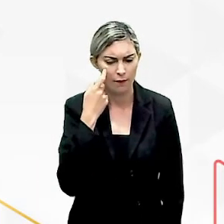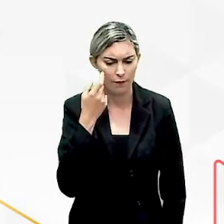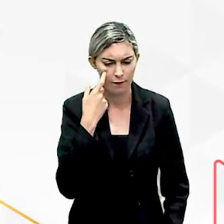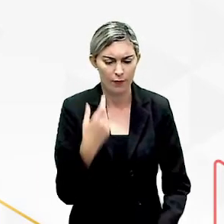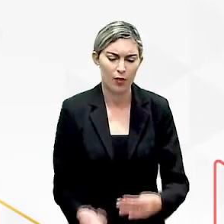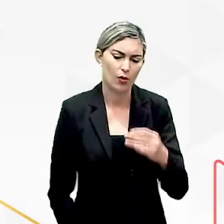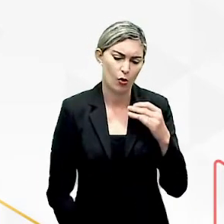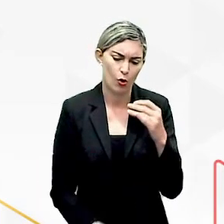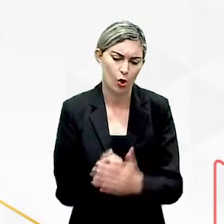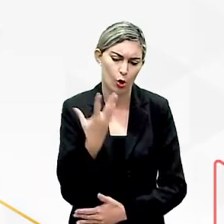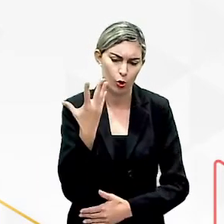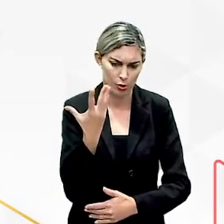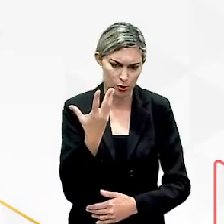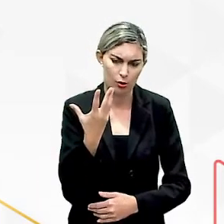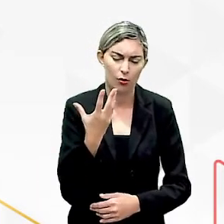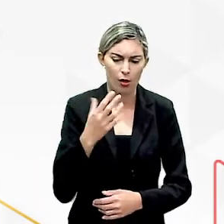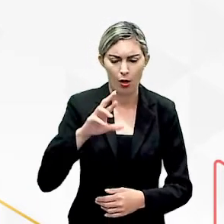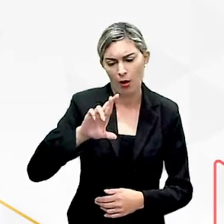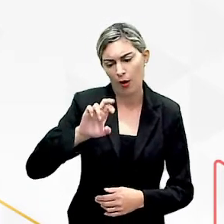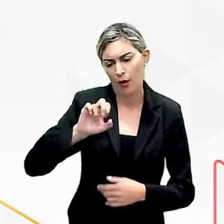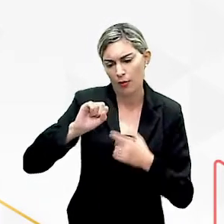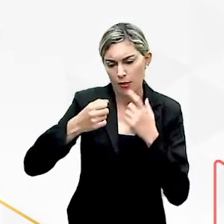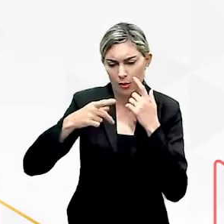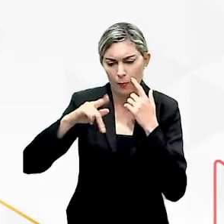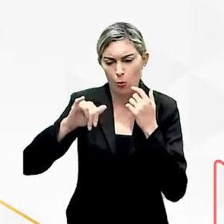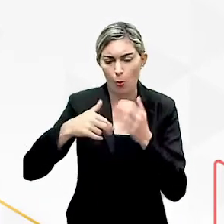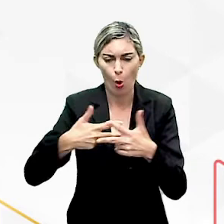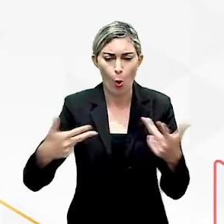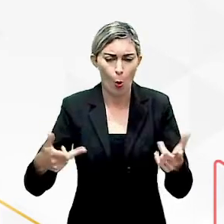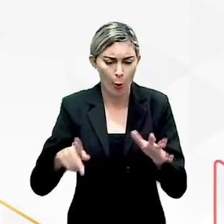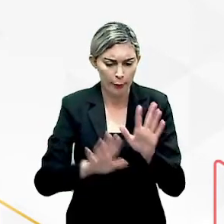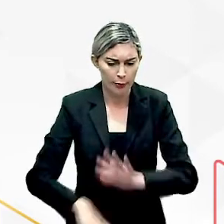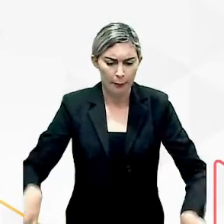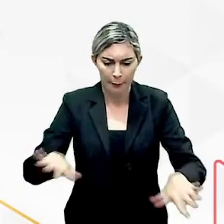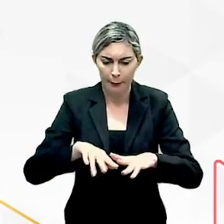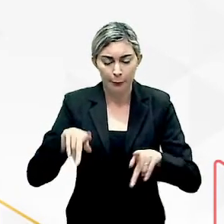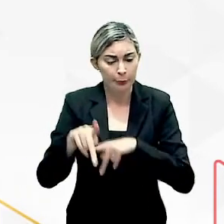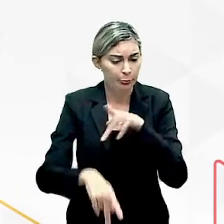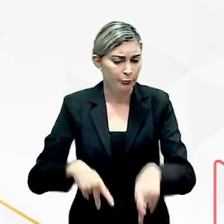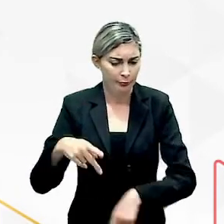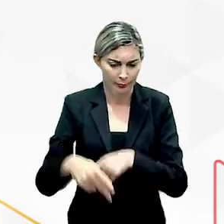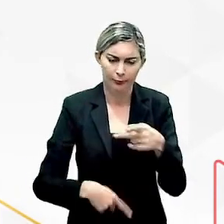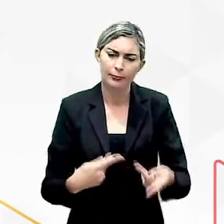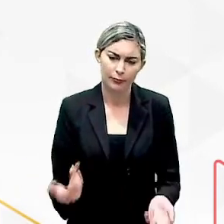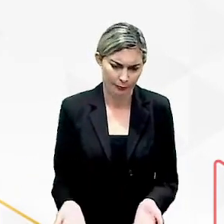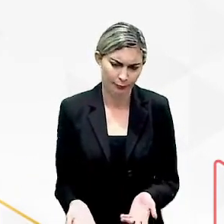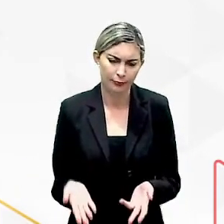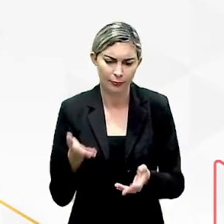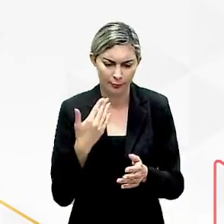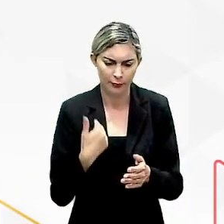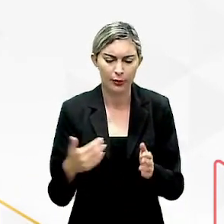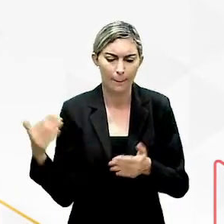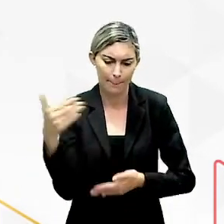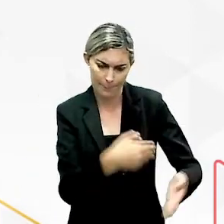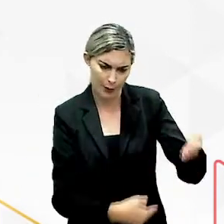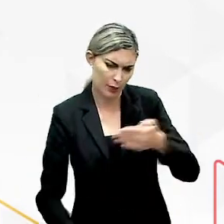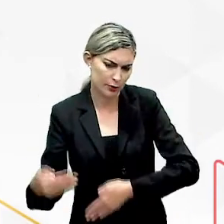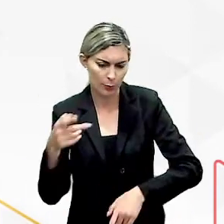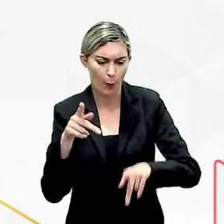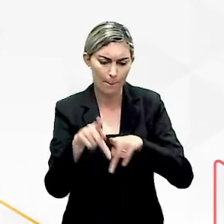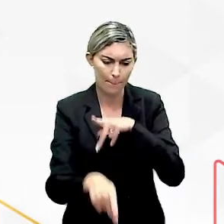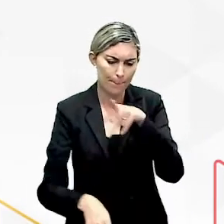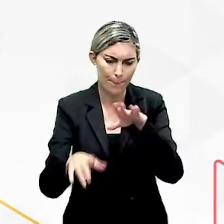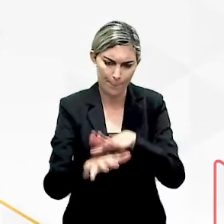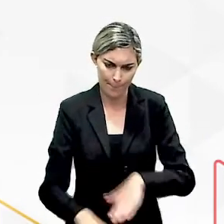origem, vem de res publica, né? Coisa pública. Então, teoricamente e na prática, existe a participação do